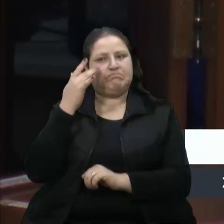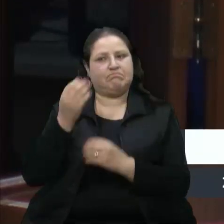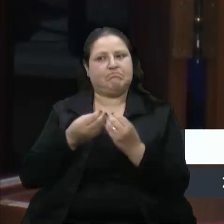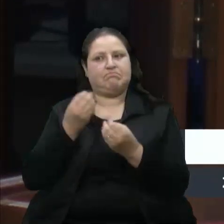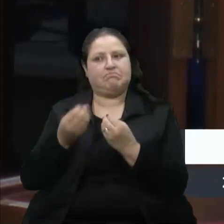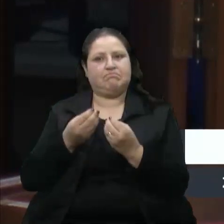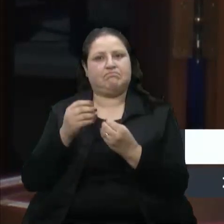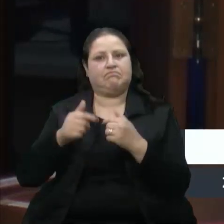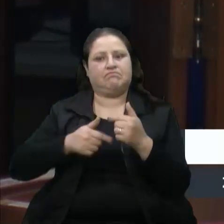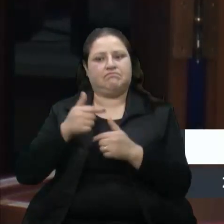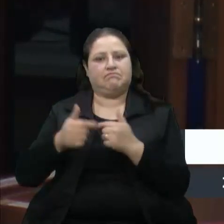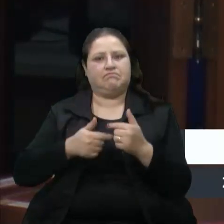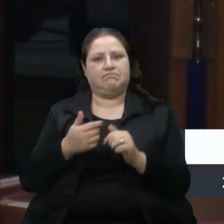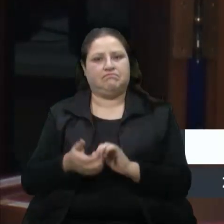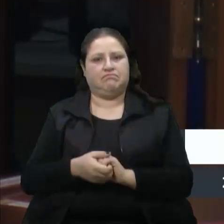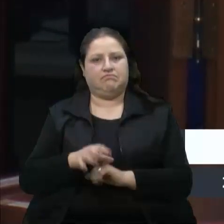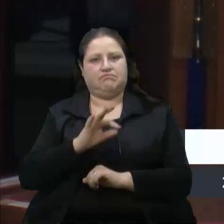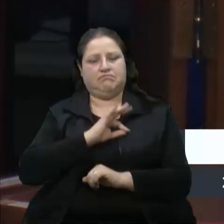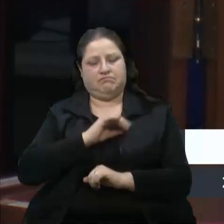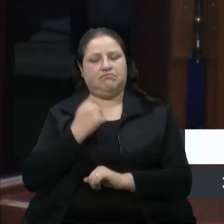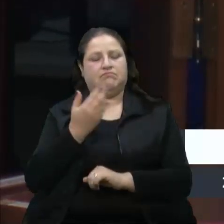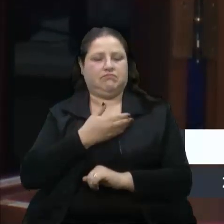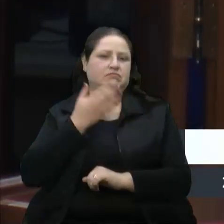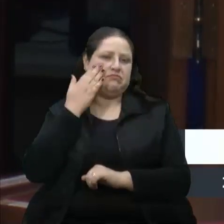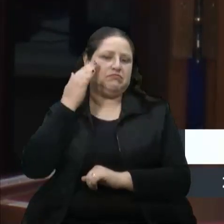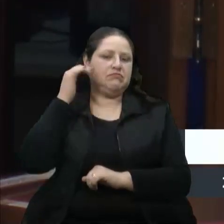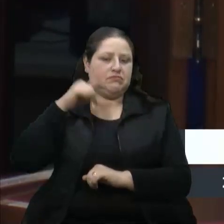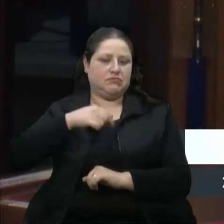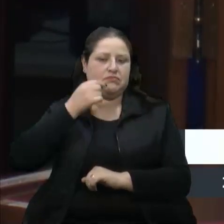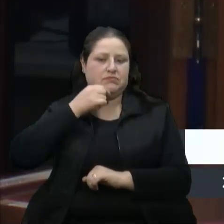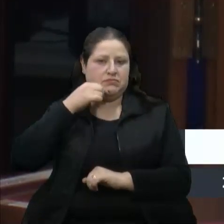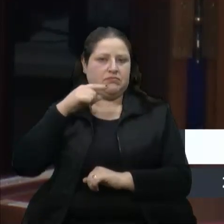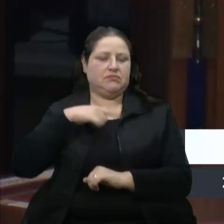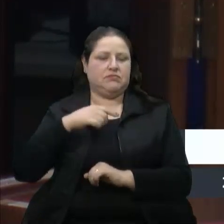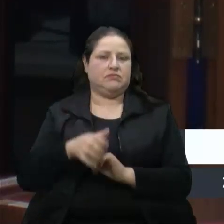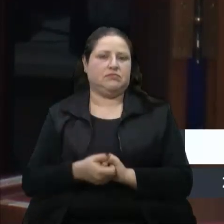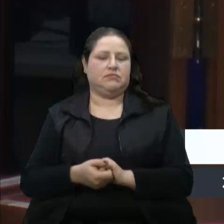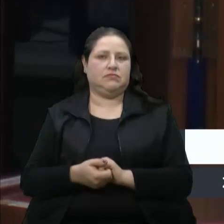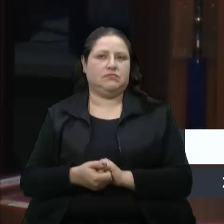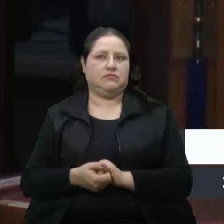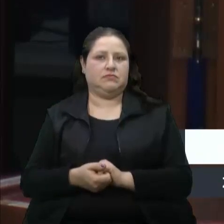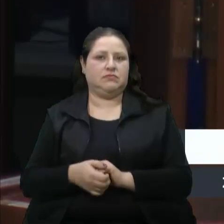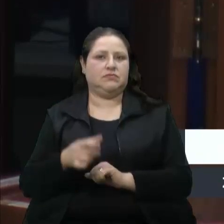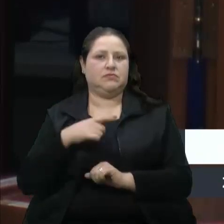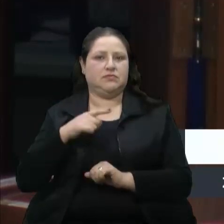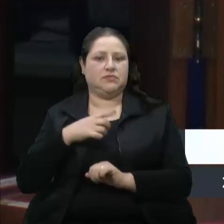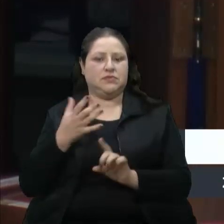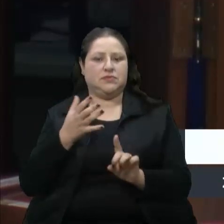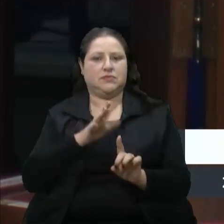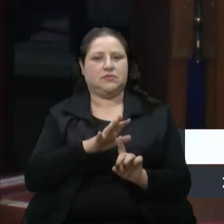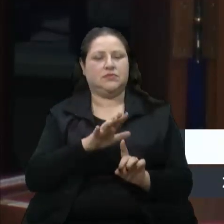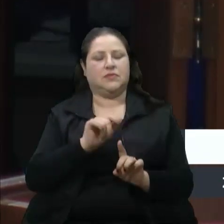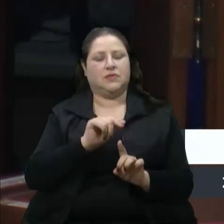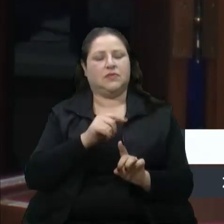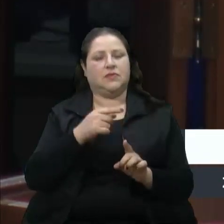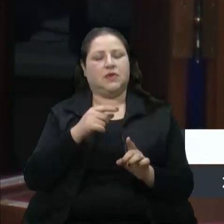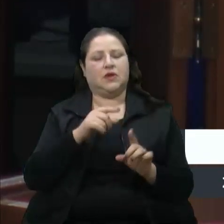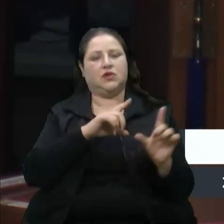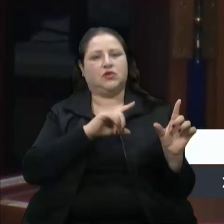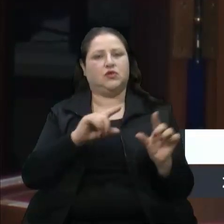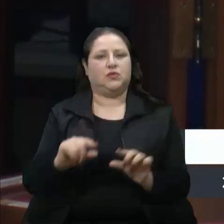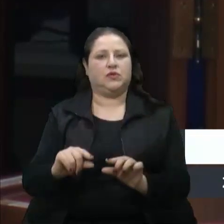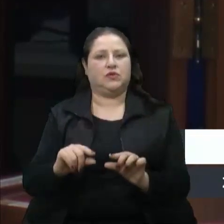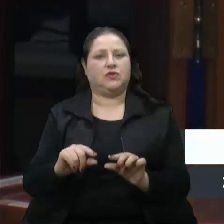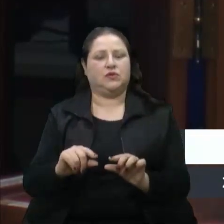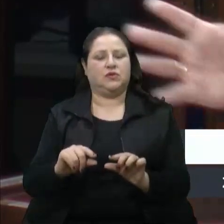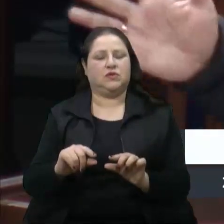operações, mas a gente sabe que houve aqui em Caxias, e eles conseguiram, né, inibir esse processo que estava acontecendo,